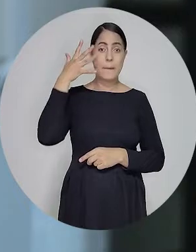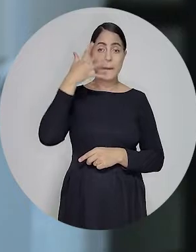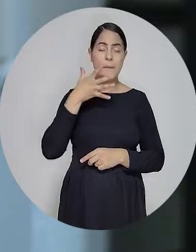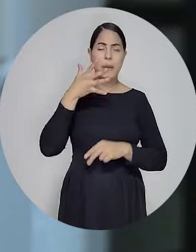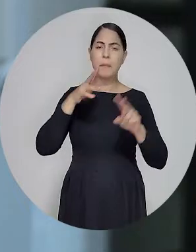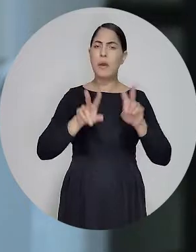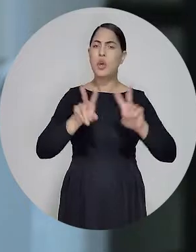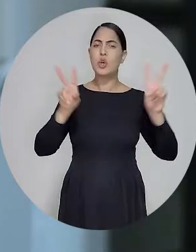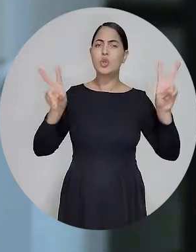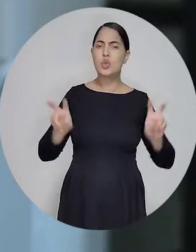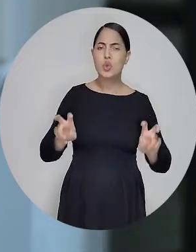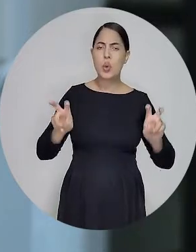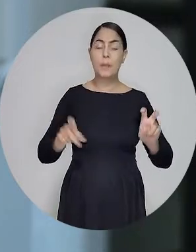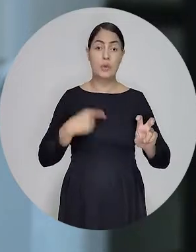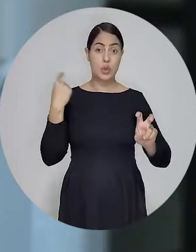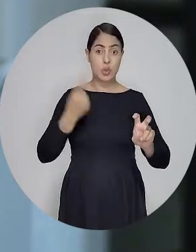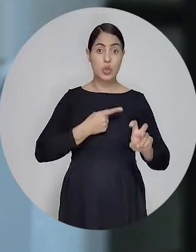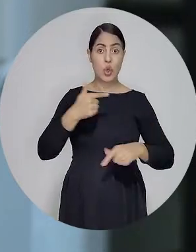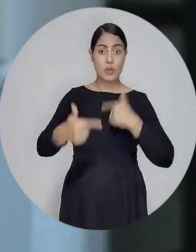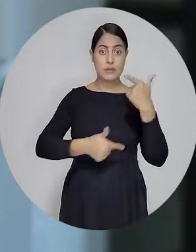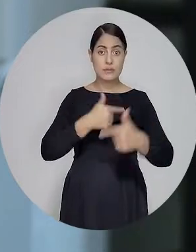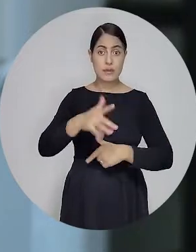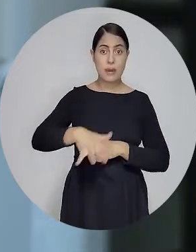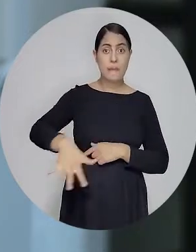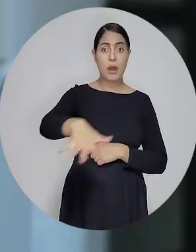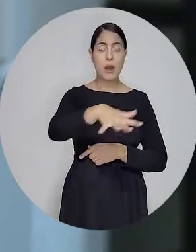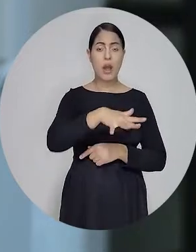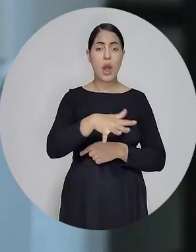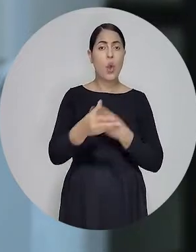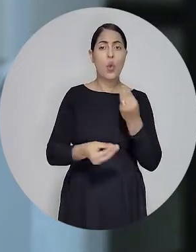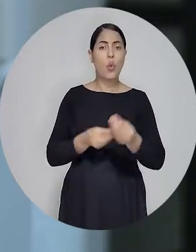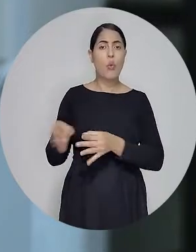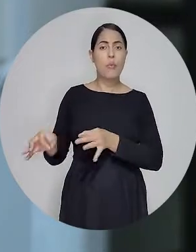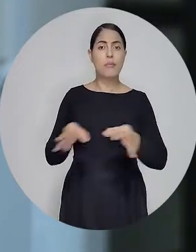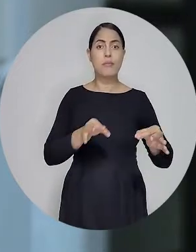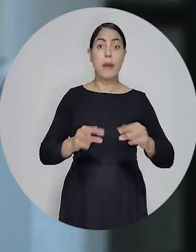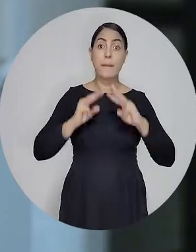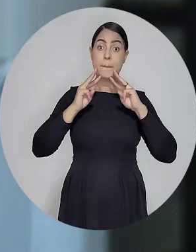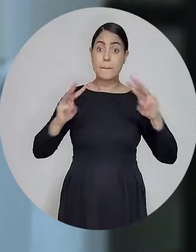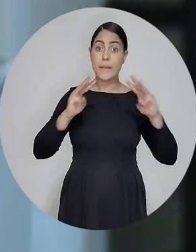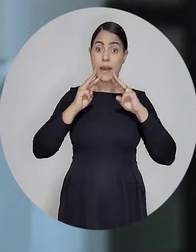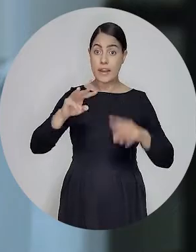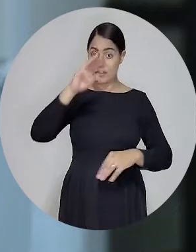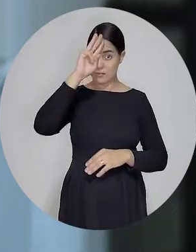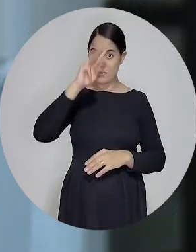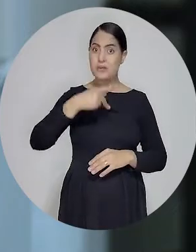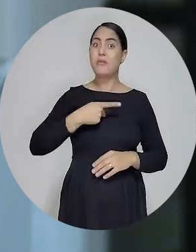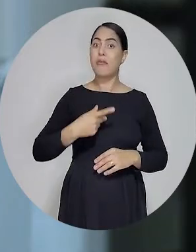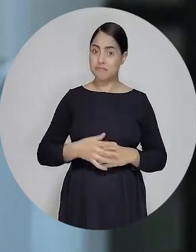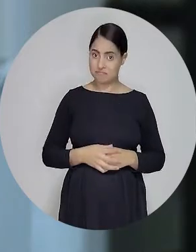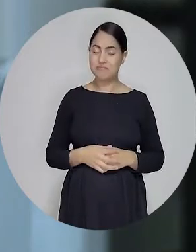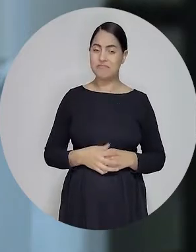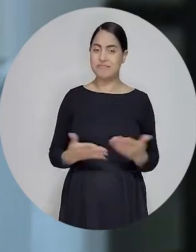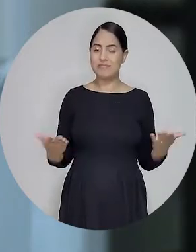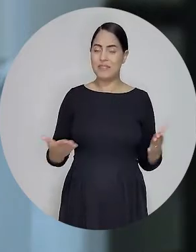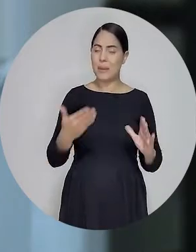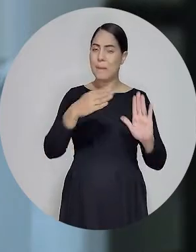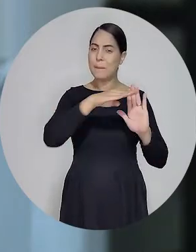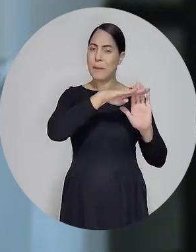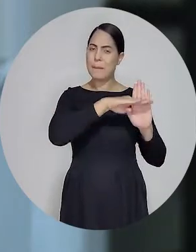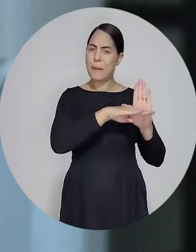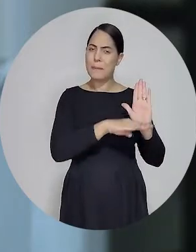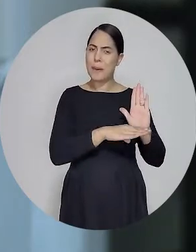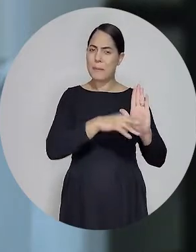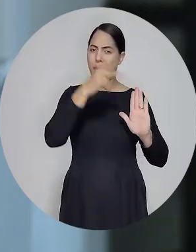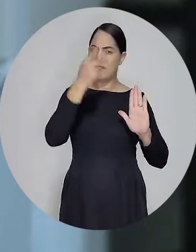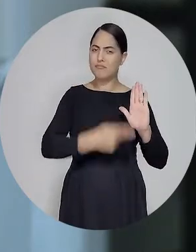palestra ministrada pela Giza Madeira, no sentido de nos preparar para o mercado de trabalho, falando sobre marketing pessoal.